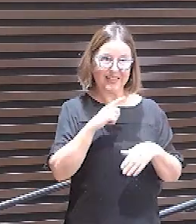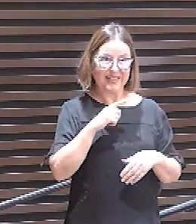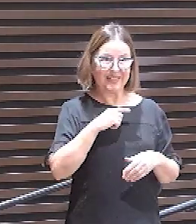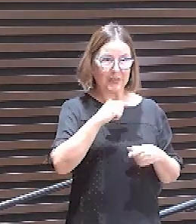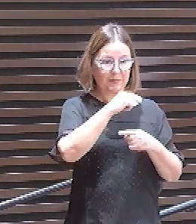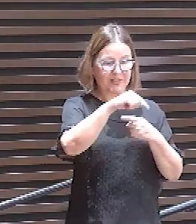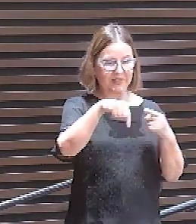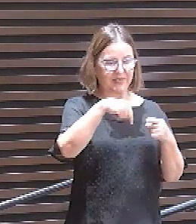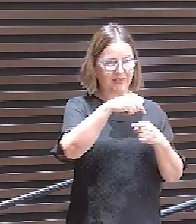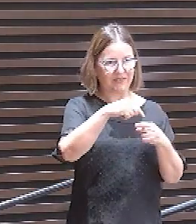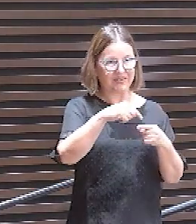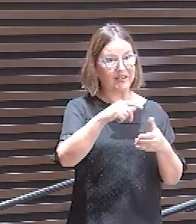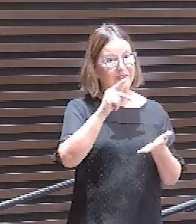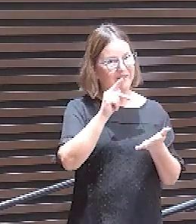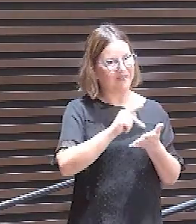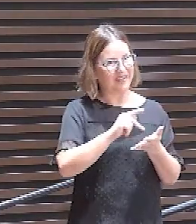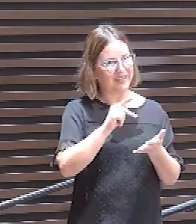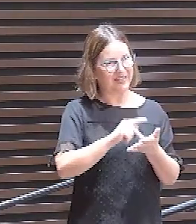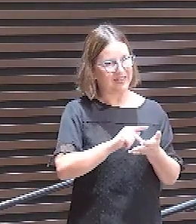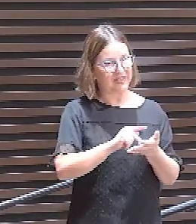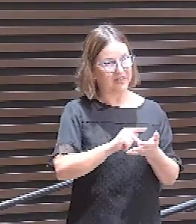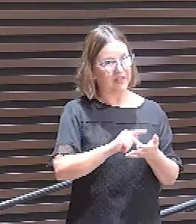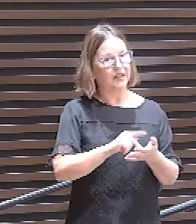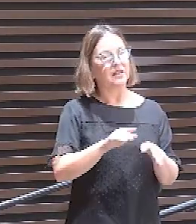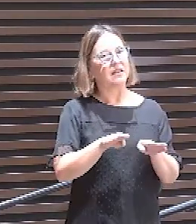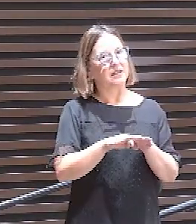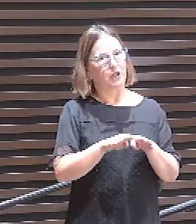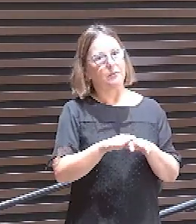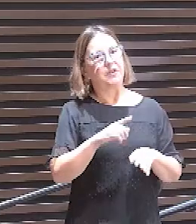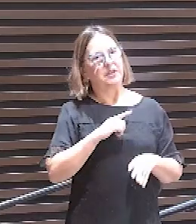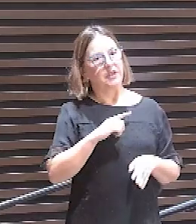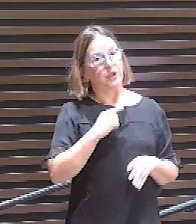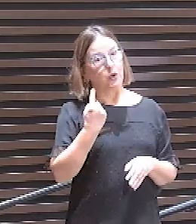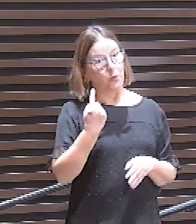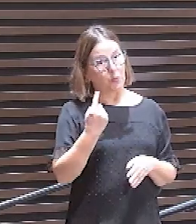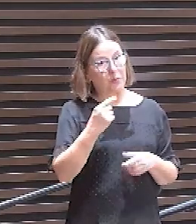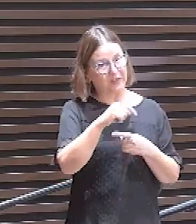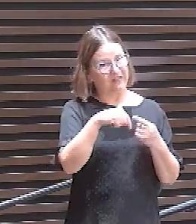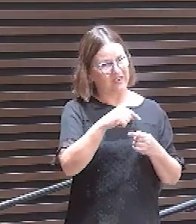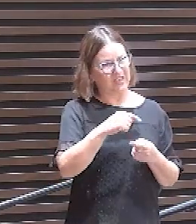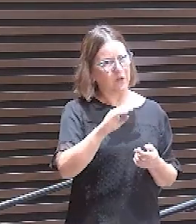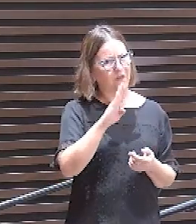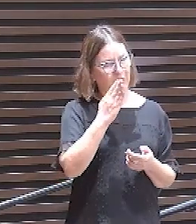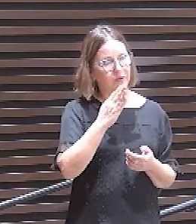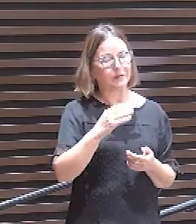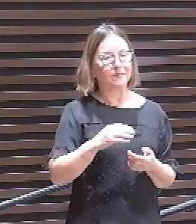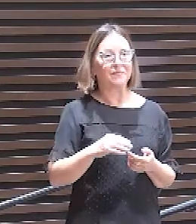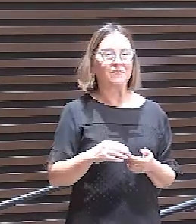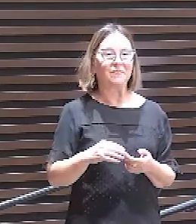santificação verdadeira e uma falsa. A verdadeira é